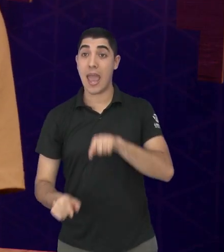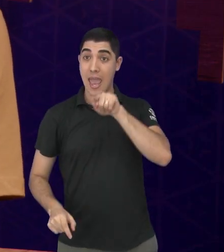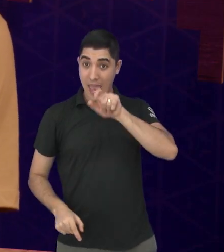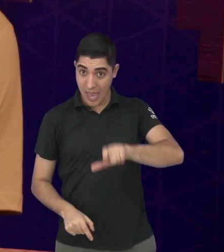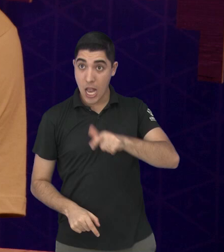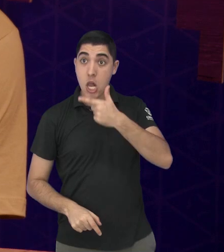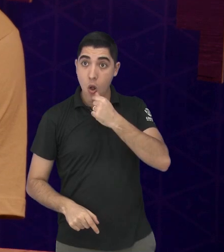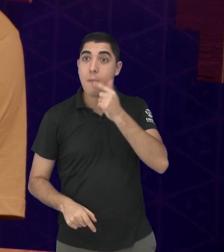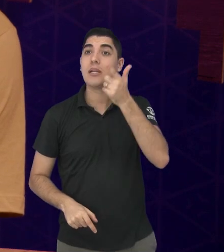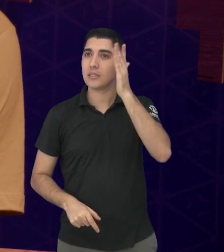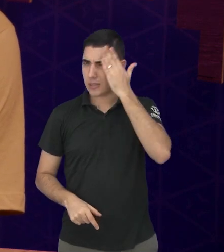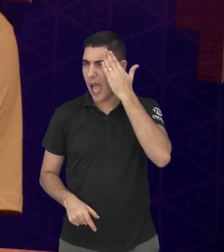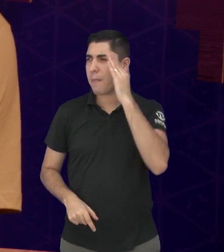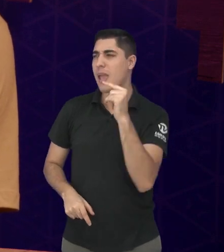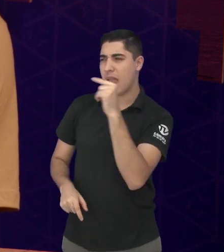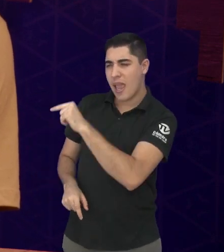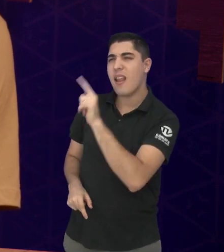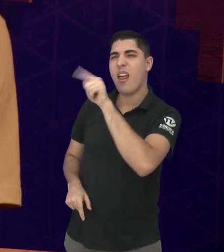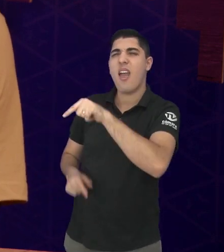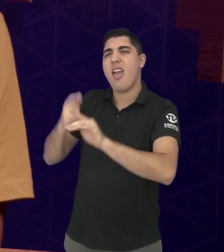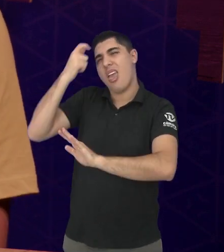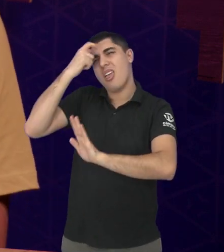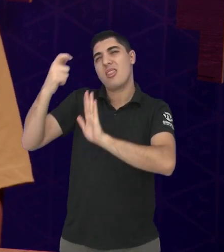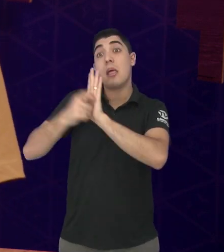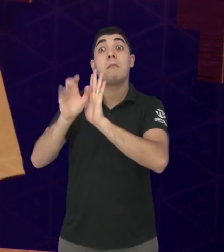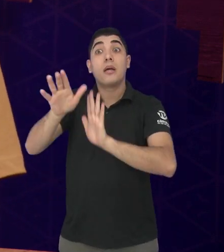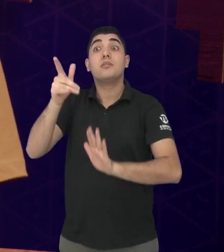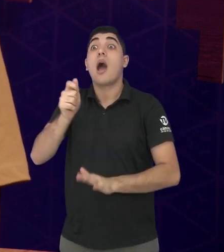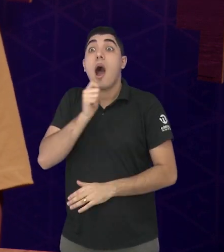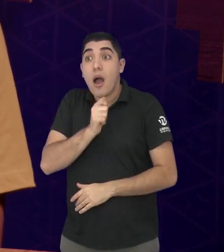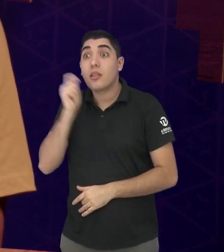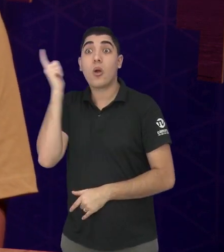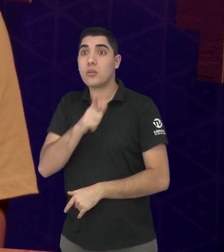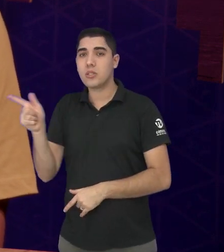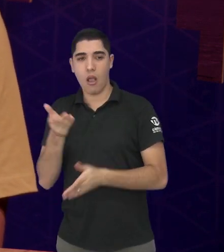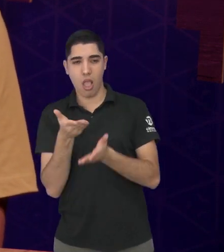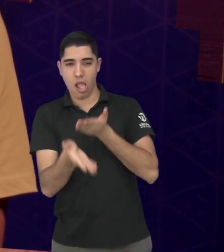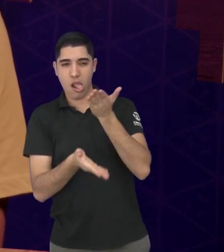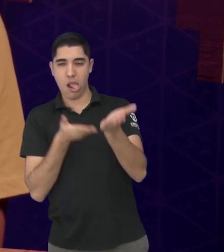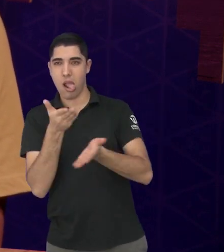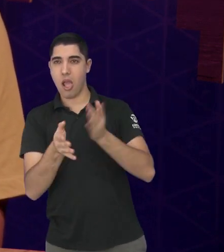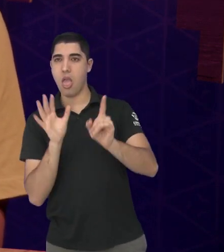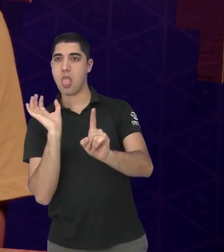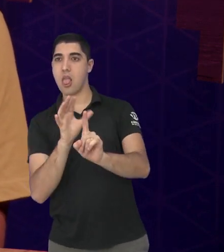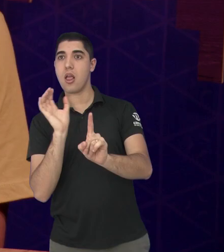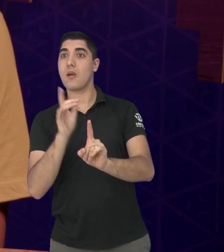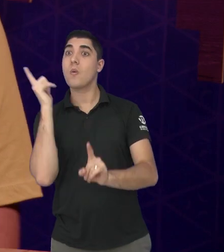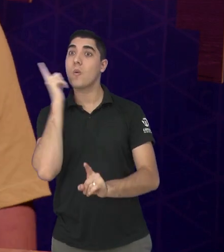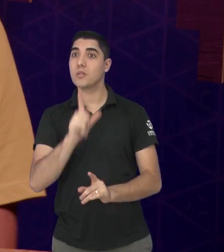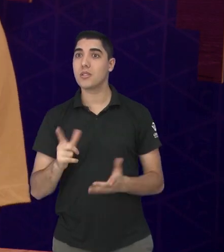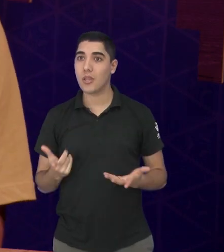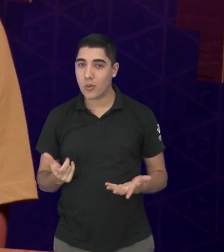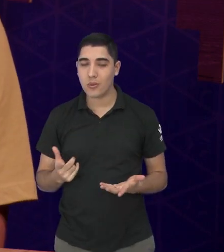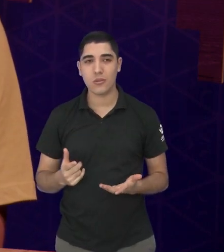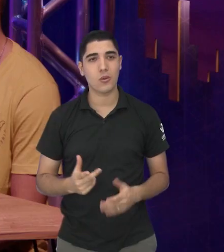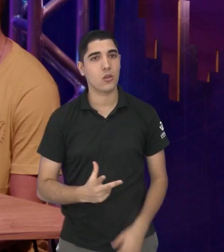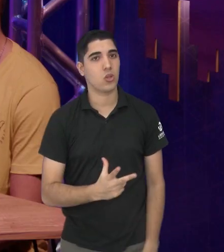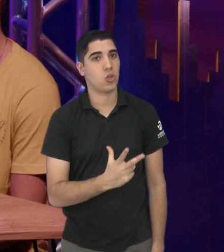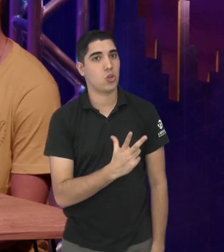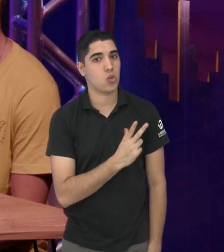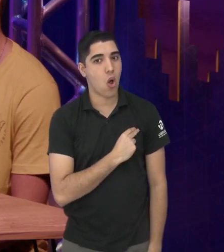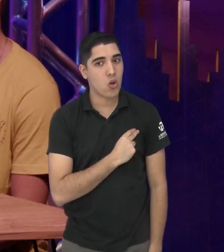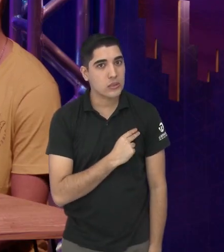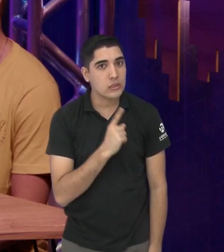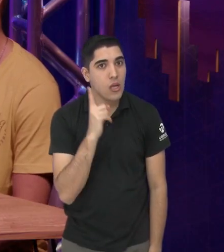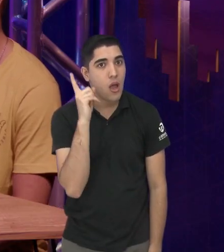Ele sabia que ela era uma inteligência artificial, mas mesmo assim ela conseguiu convencer ele de que ela tinha sentimentos.